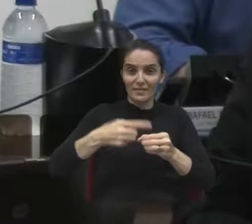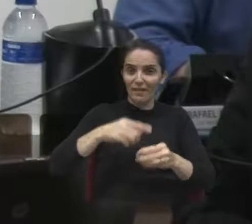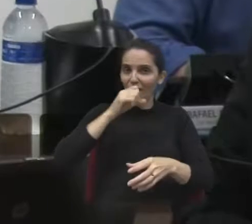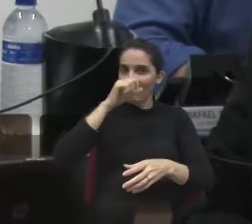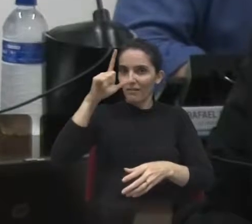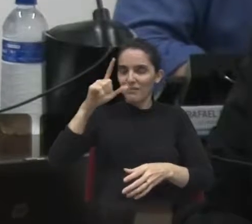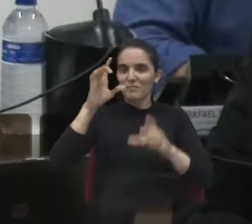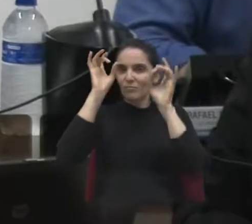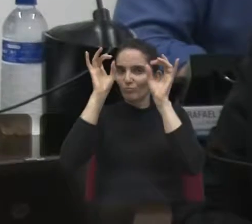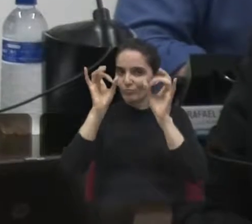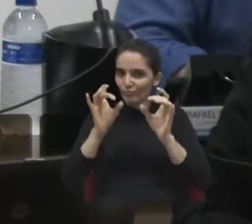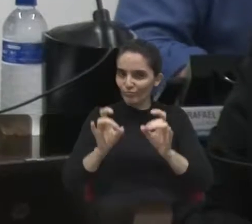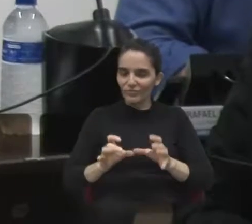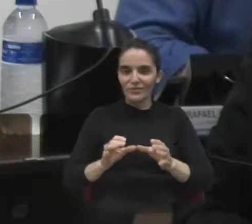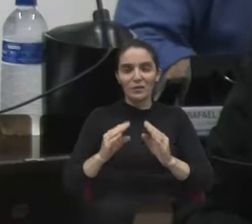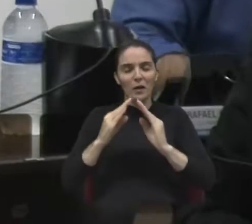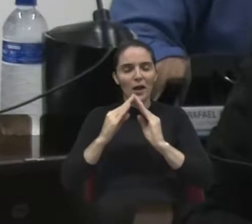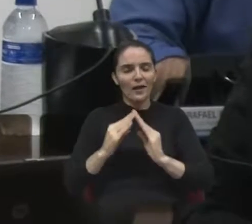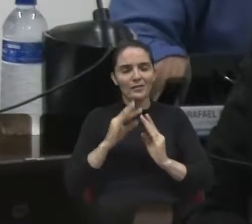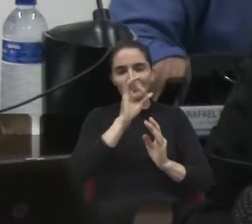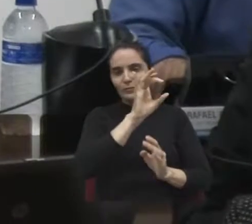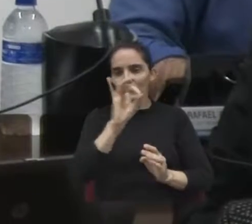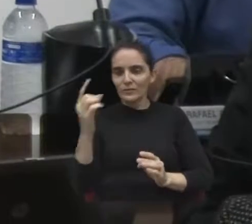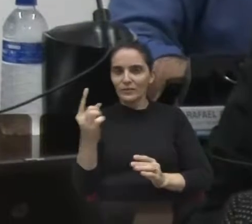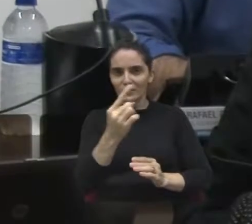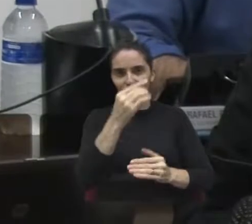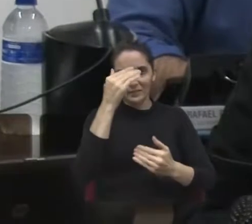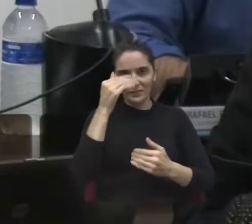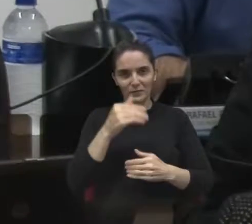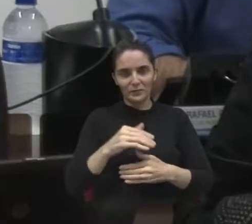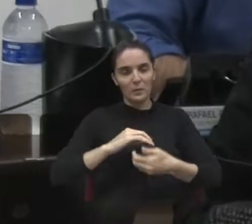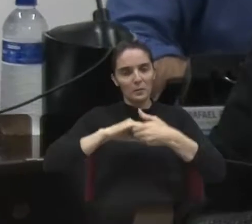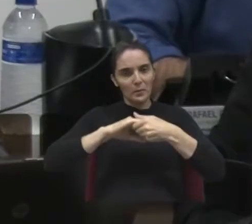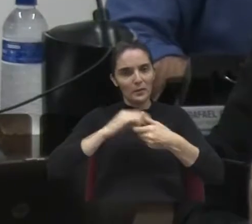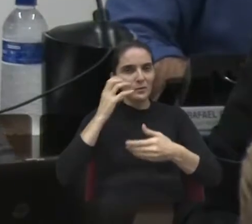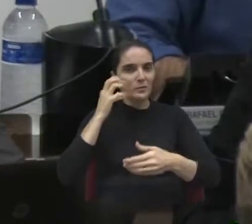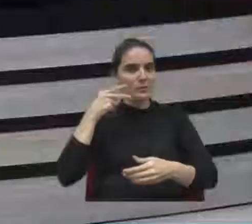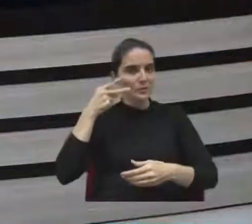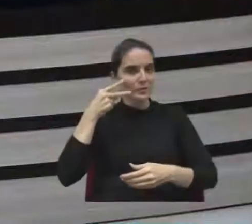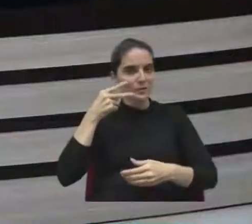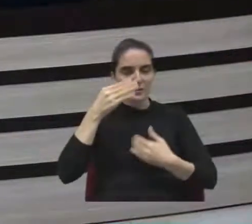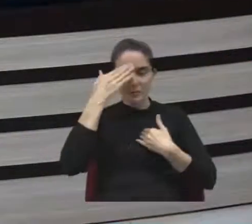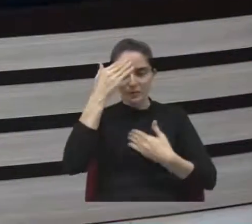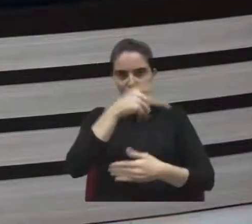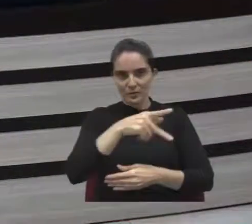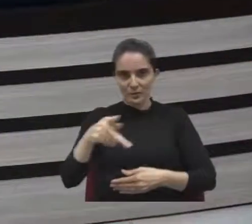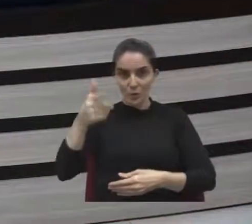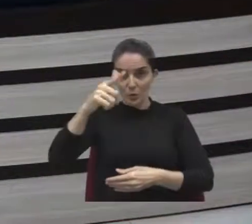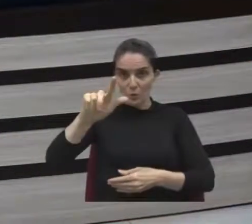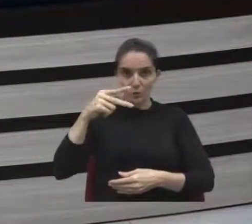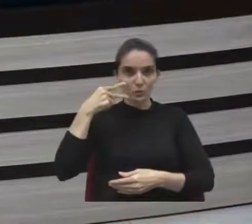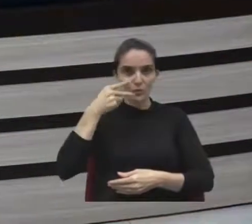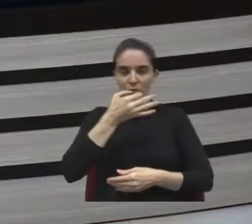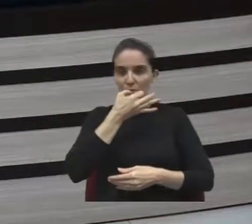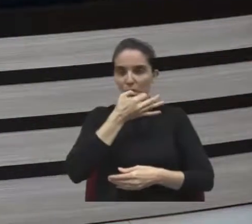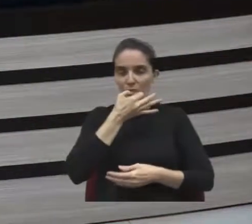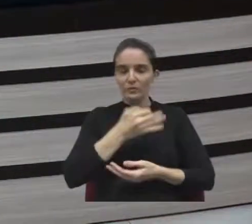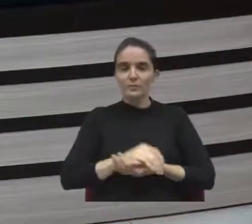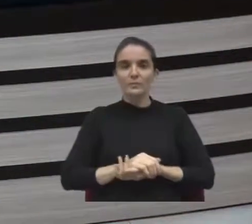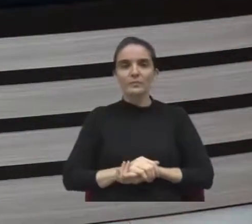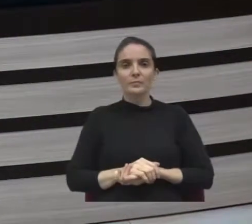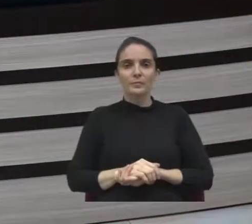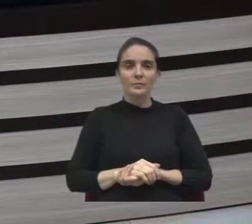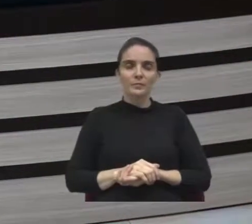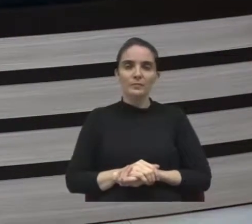casa. Parabéns mais uma vez, vereador. Obrigado, presidente. Mais algum vereador deseja discutir o projeto? Eu